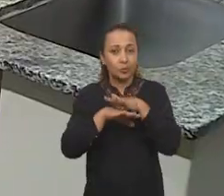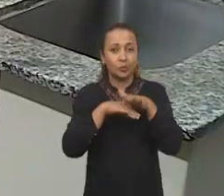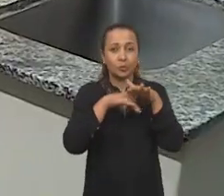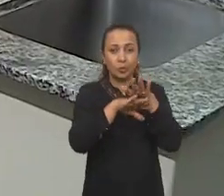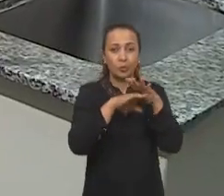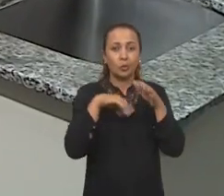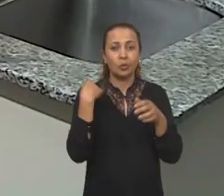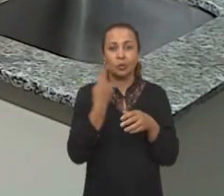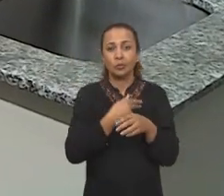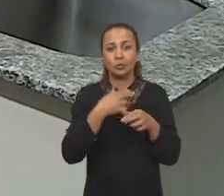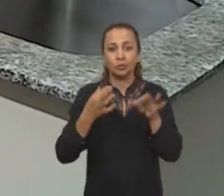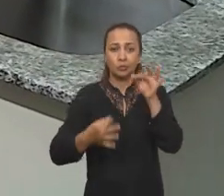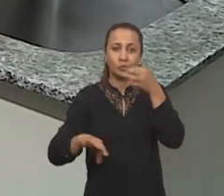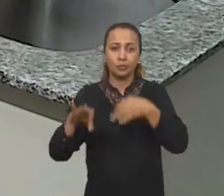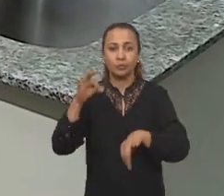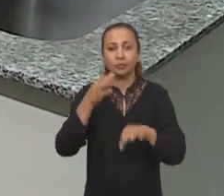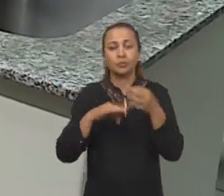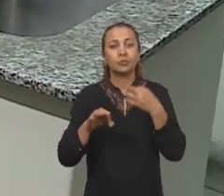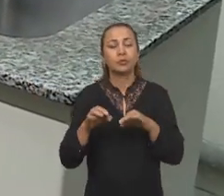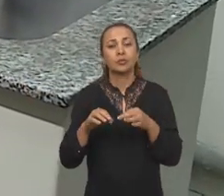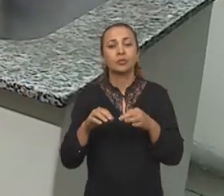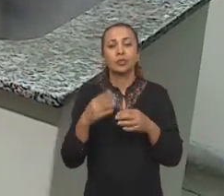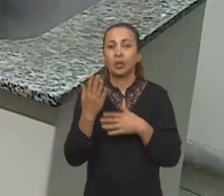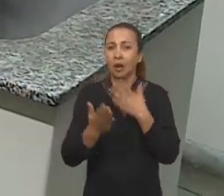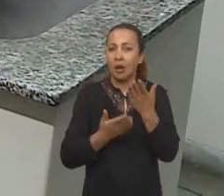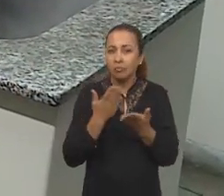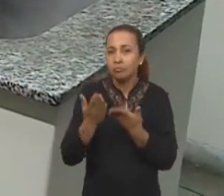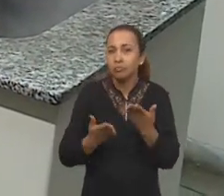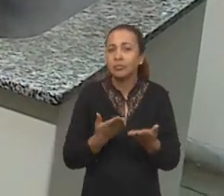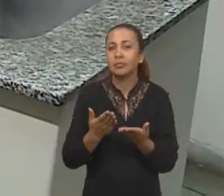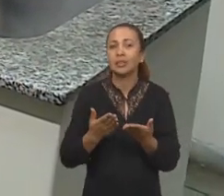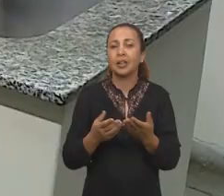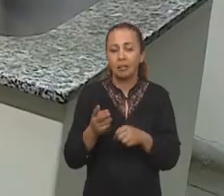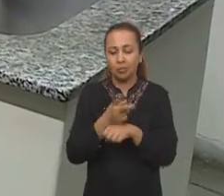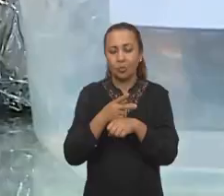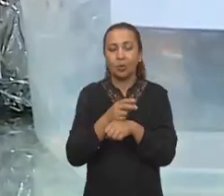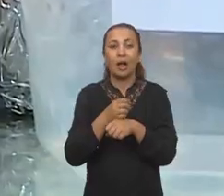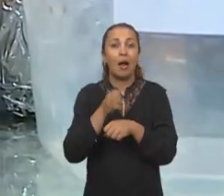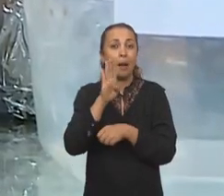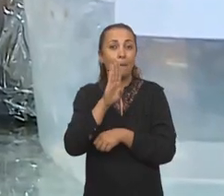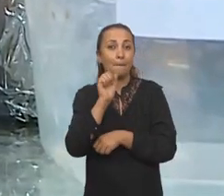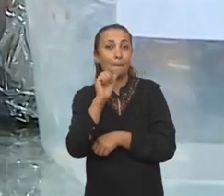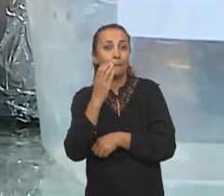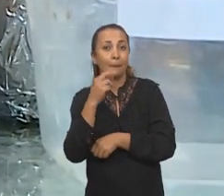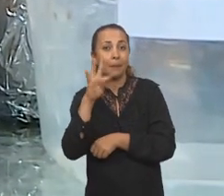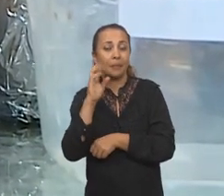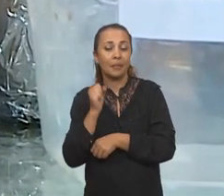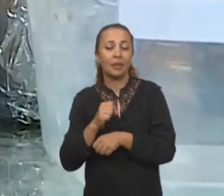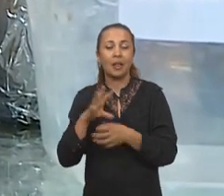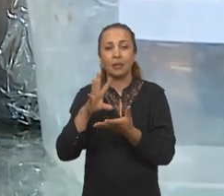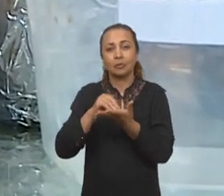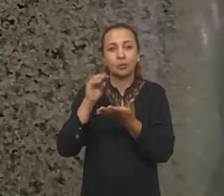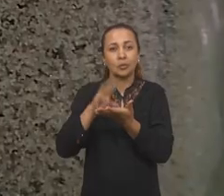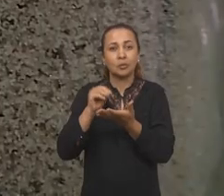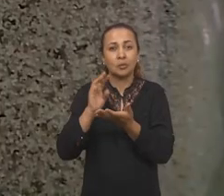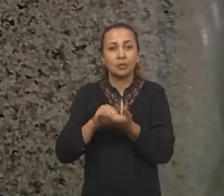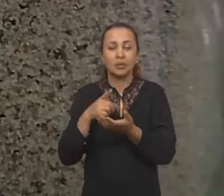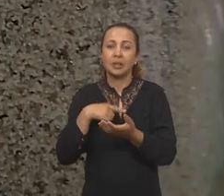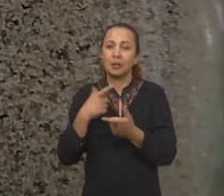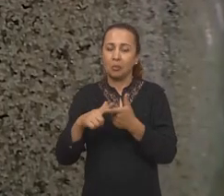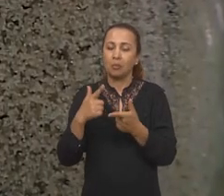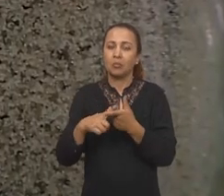então o nosso laboratório se dedica né a buscar bactérias a partir de amostras contaminadas